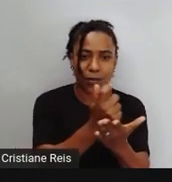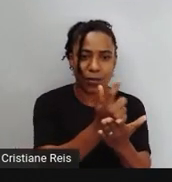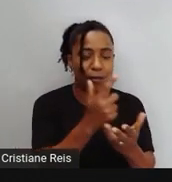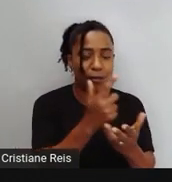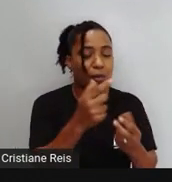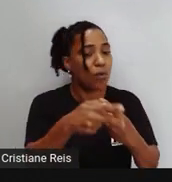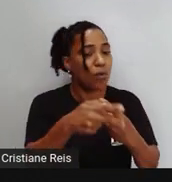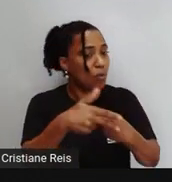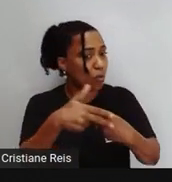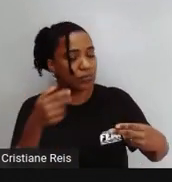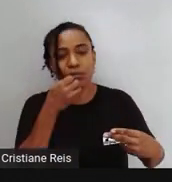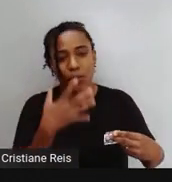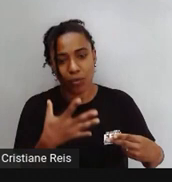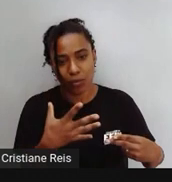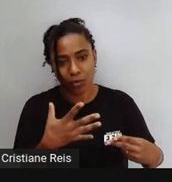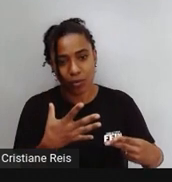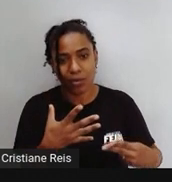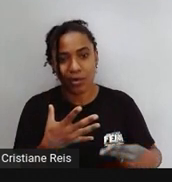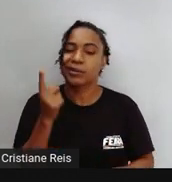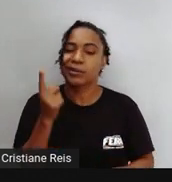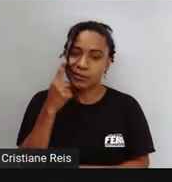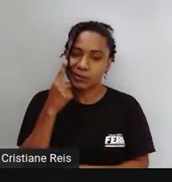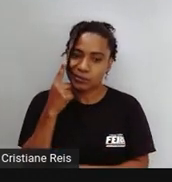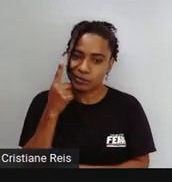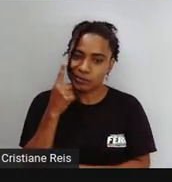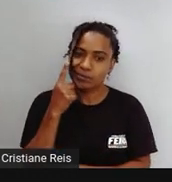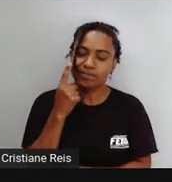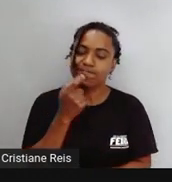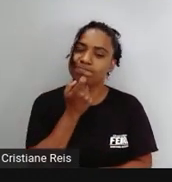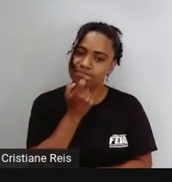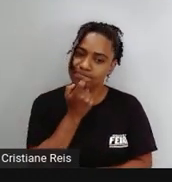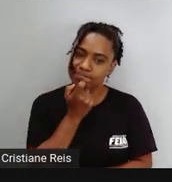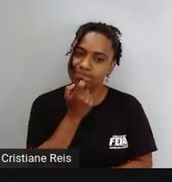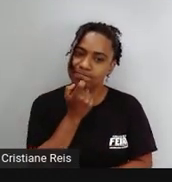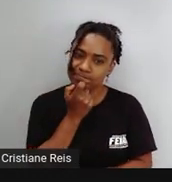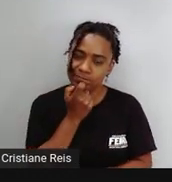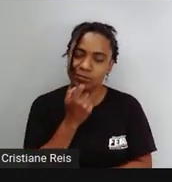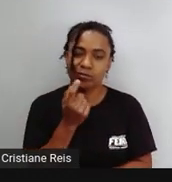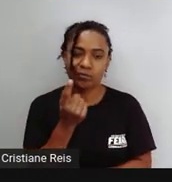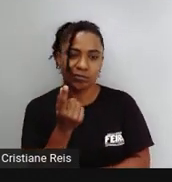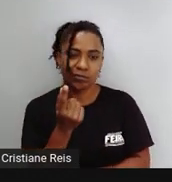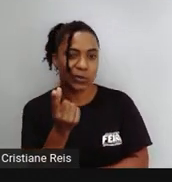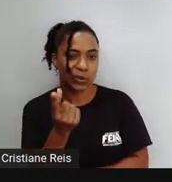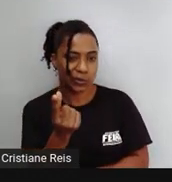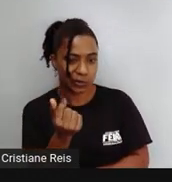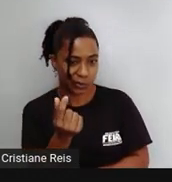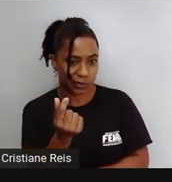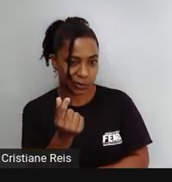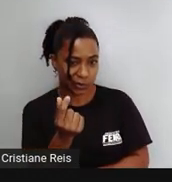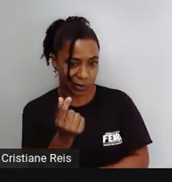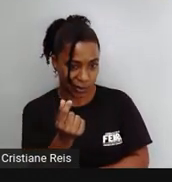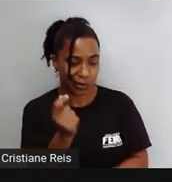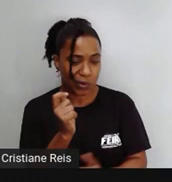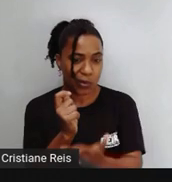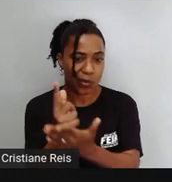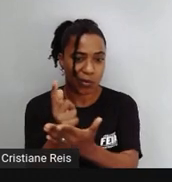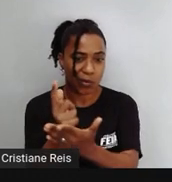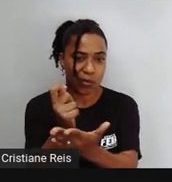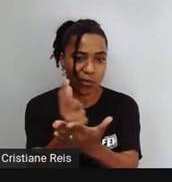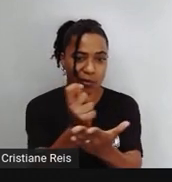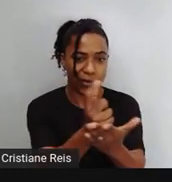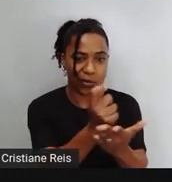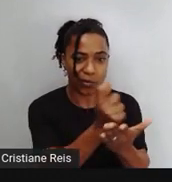também verificar de vez em quando e certificar-se de que você não perdeu as coisas que o dinheiro não